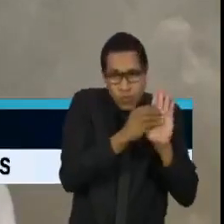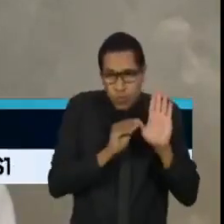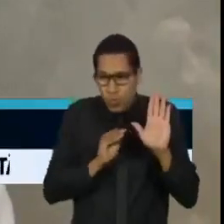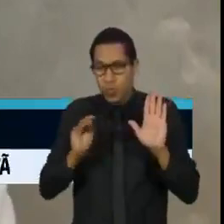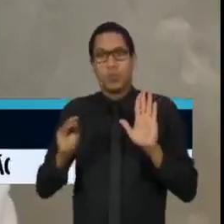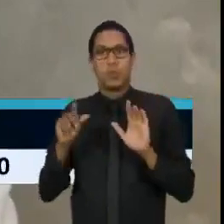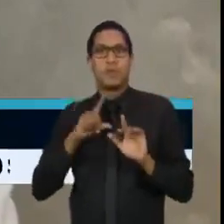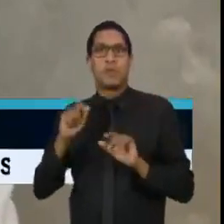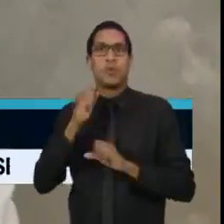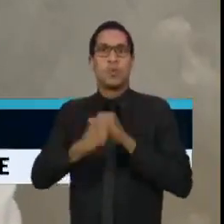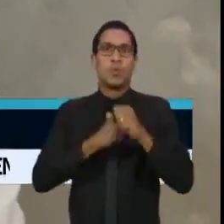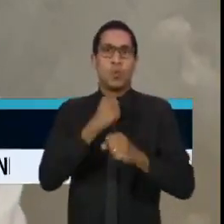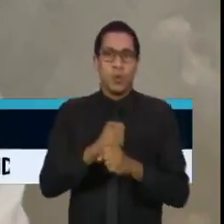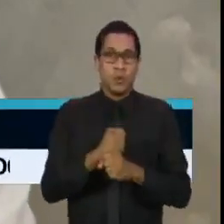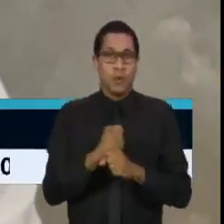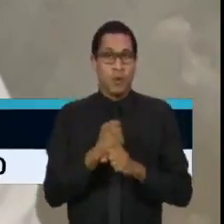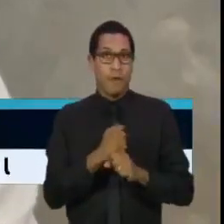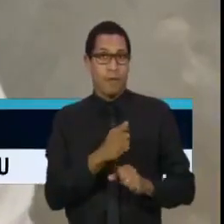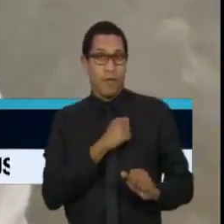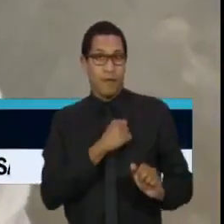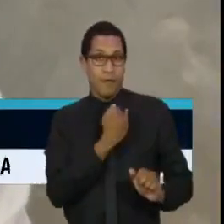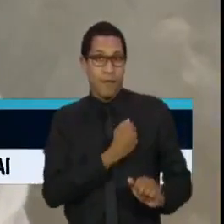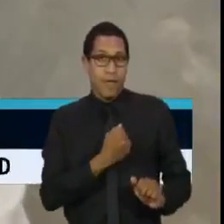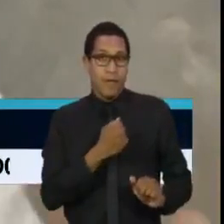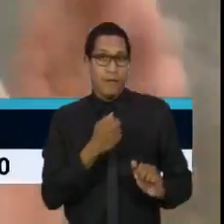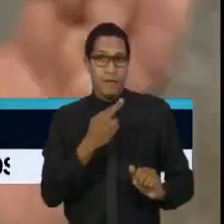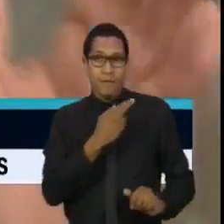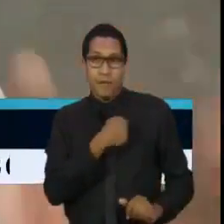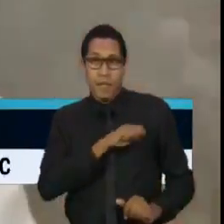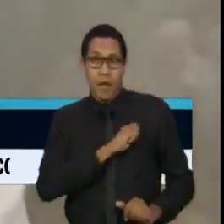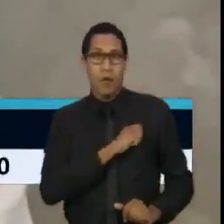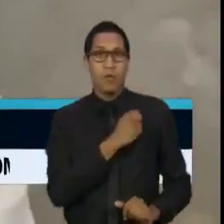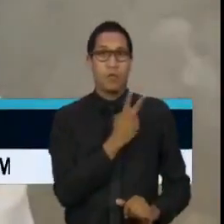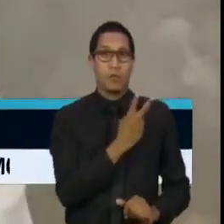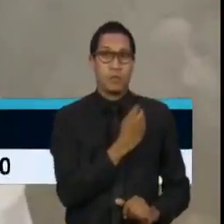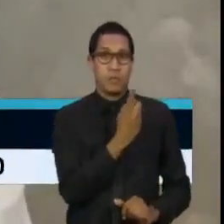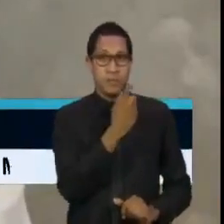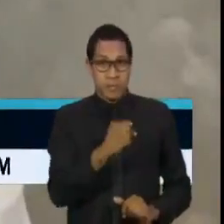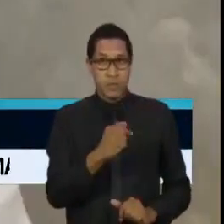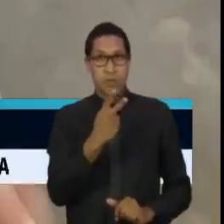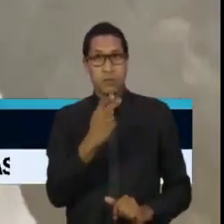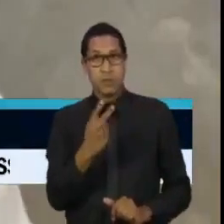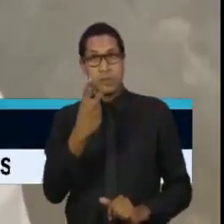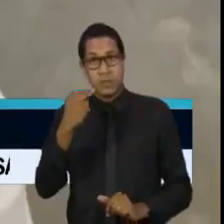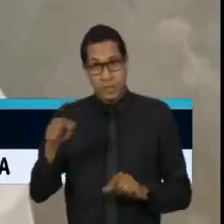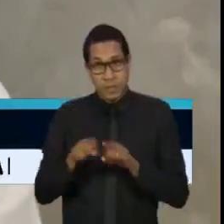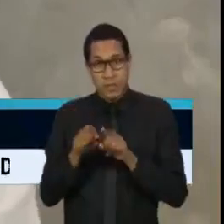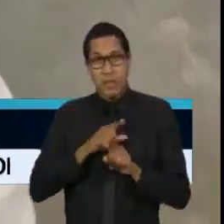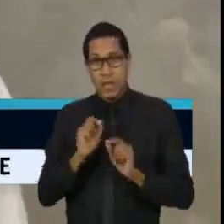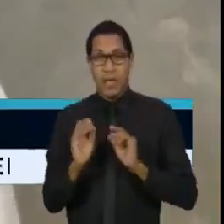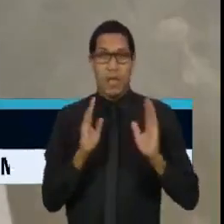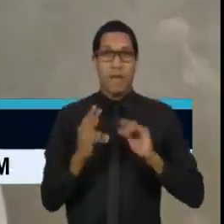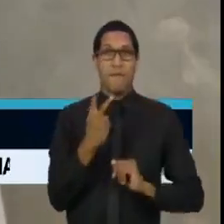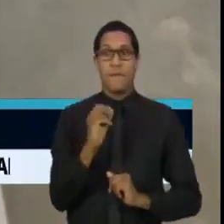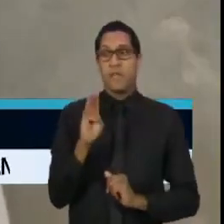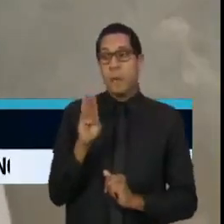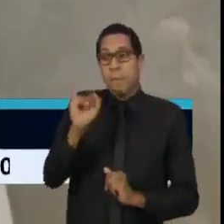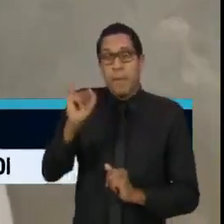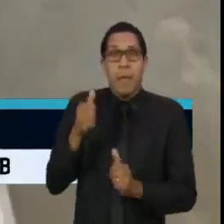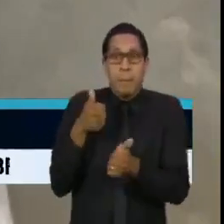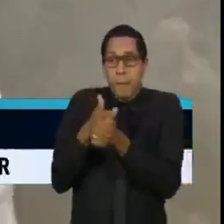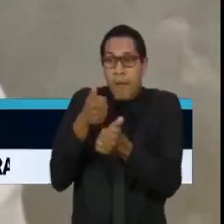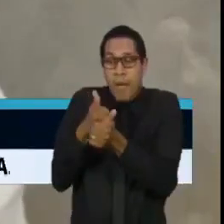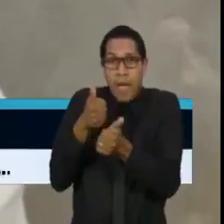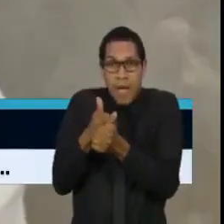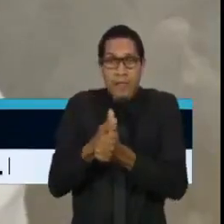fiscal 2016-2017, garantindo assim a abertura de um espaço fiscal de 20 bi, muito próximo dos